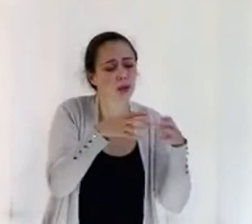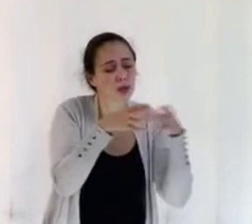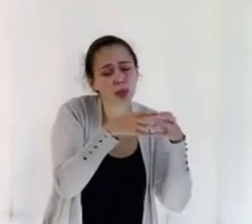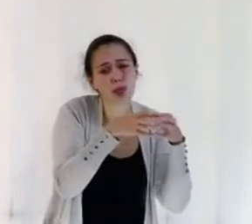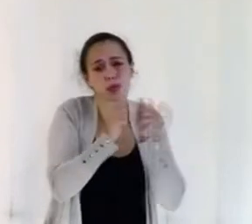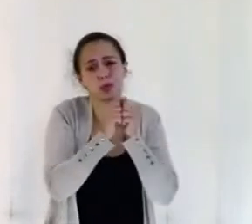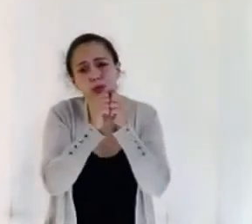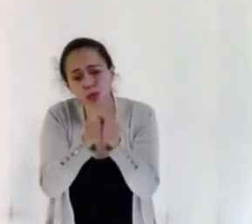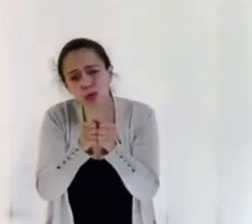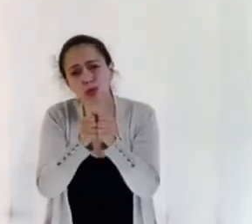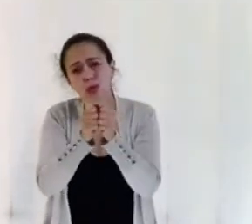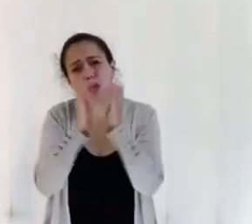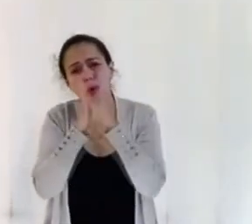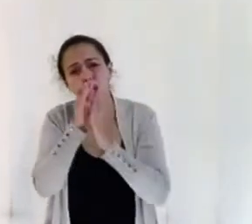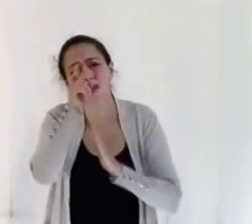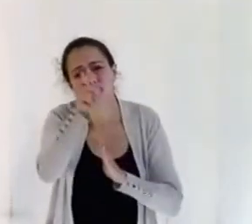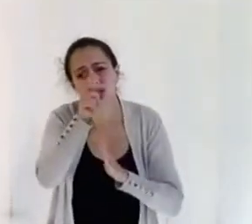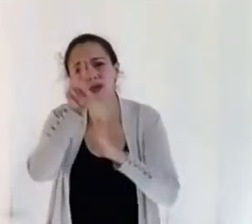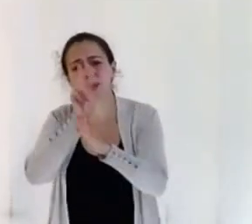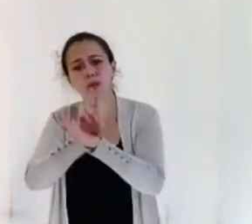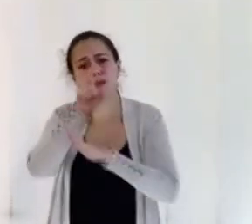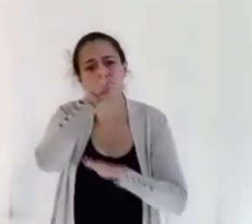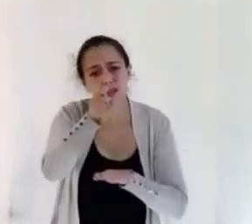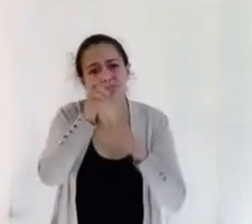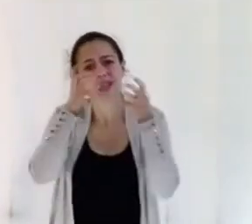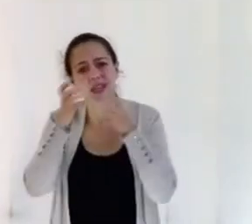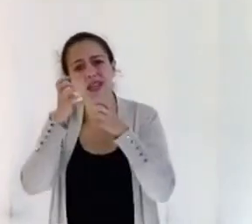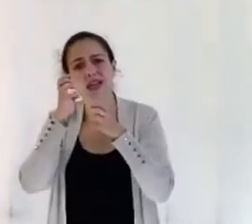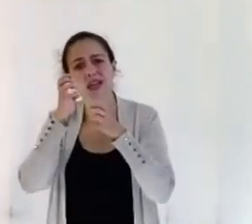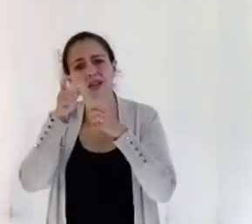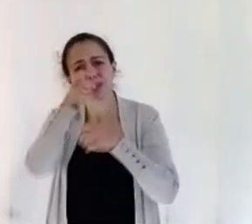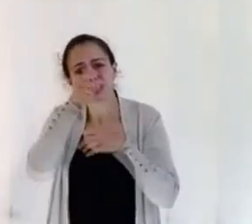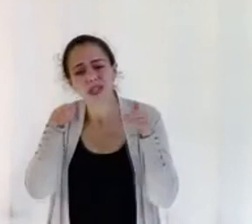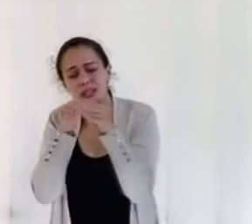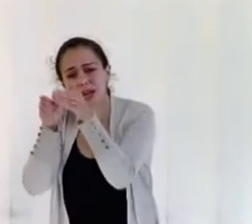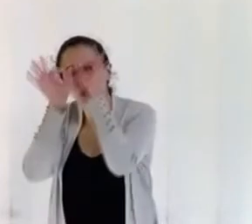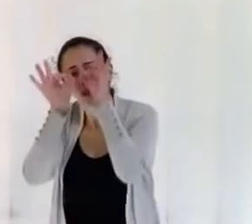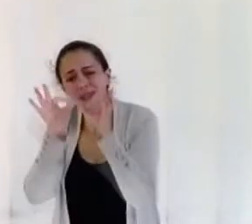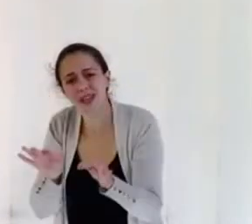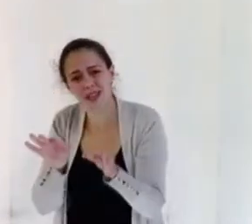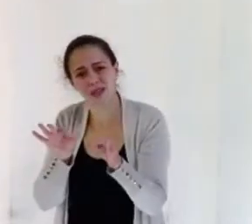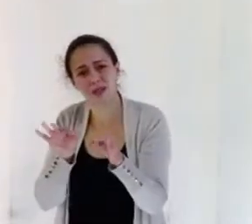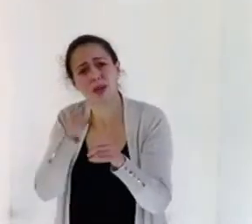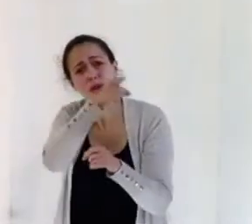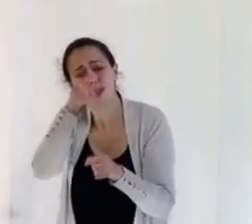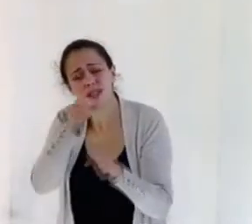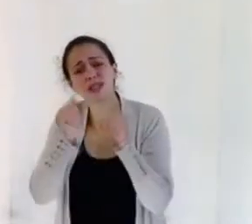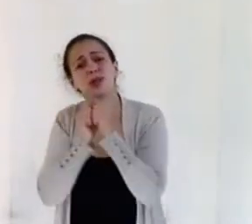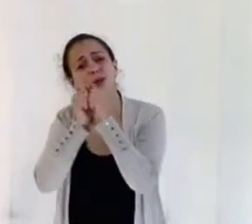venham para a igreja com alegria, caminhem com seus pastores com alegria e não